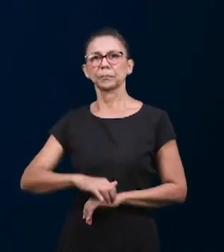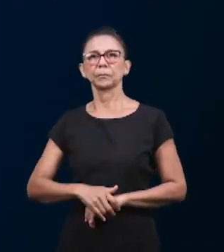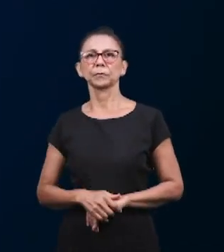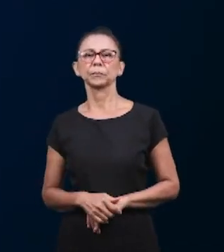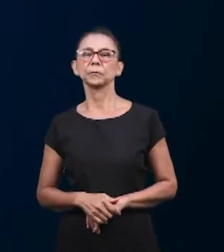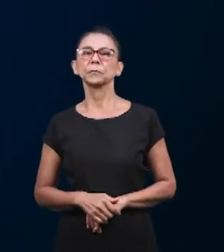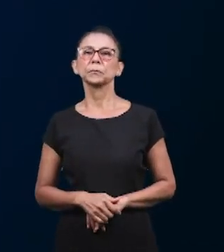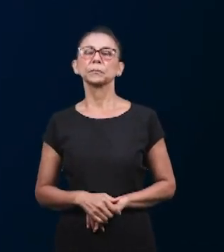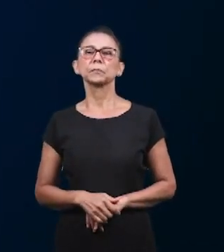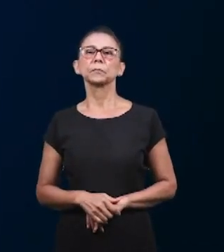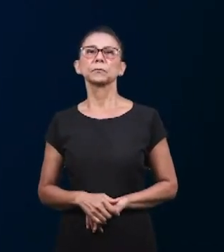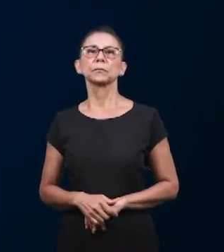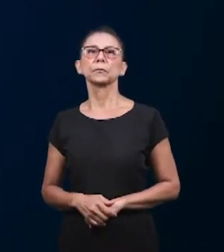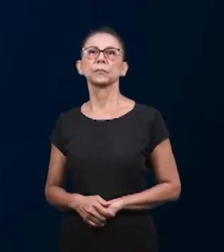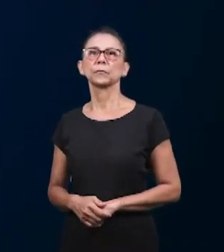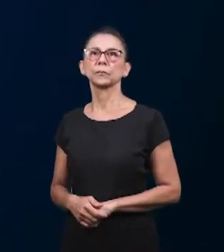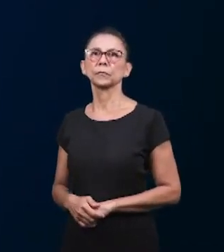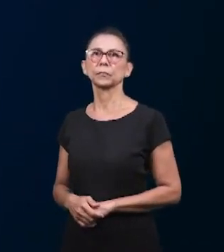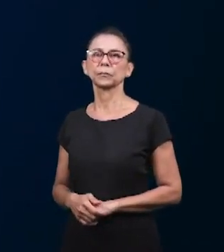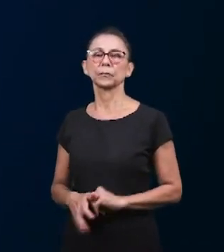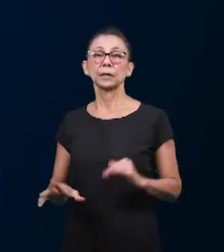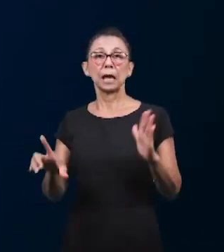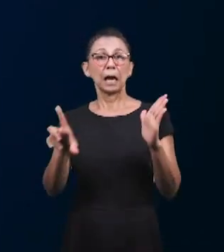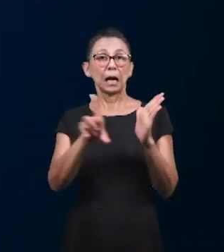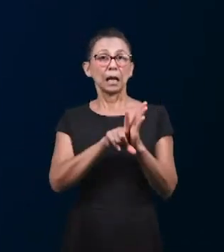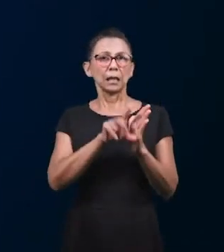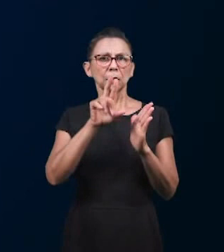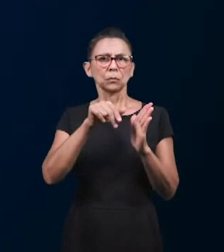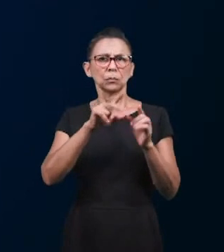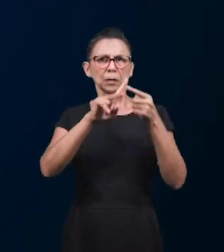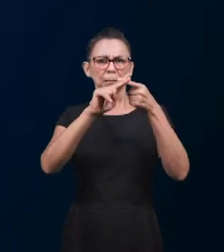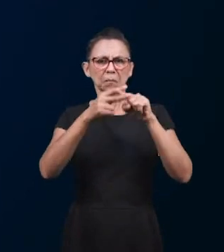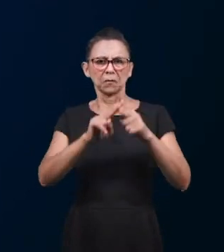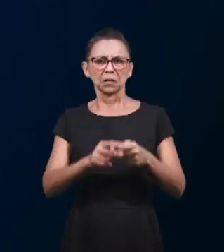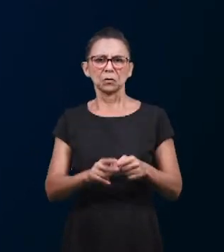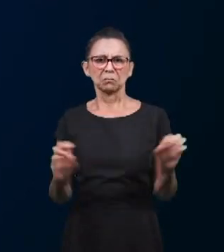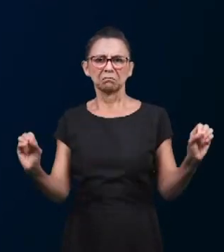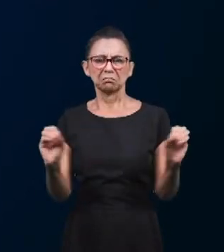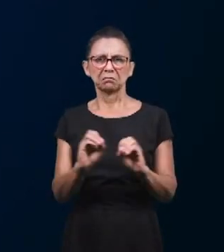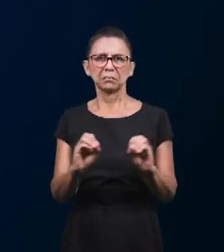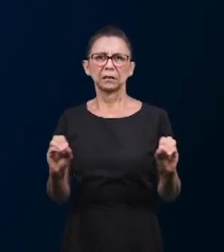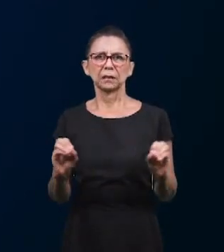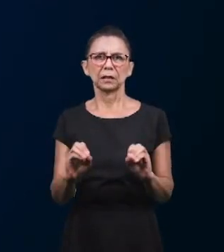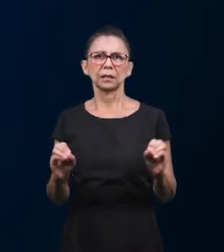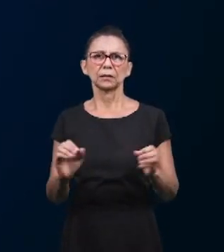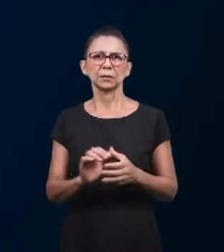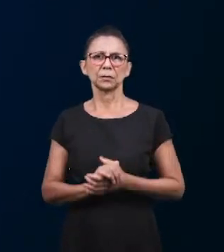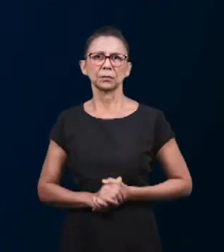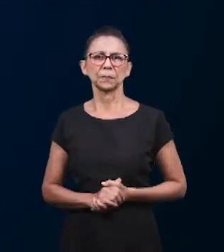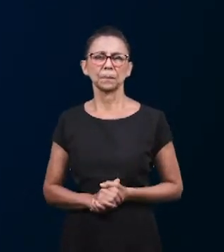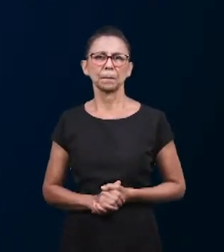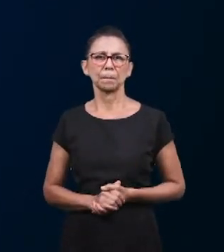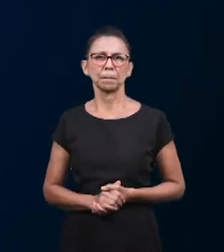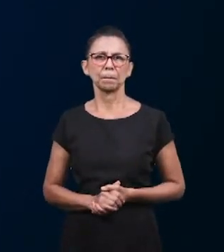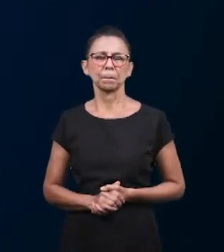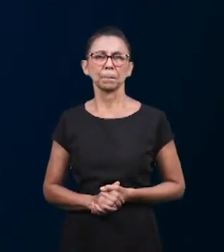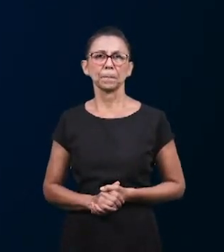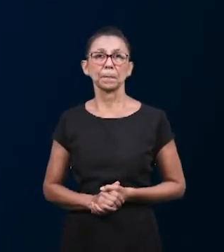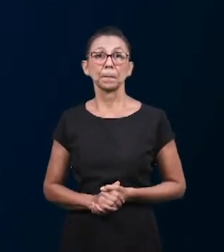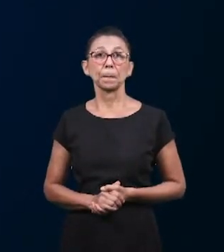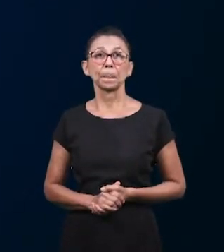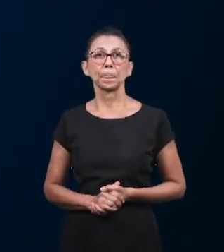7:19, pois a lei nunca aperfeiçoou coisa alguma, e por outro lado se